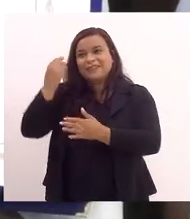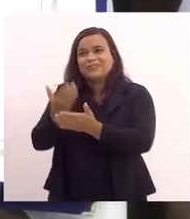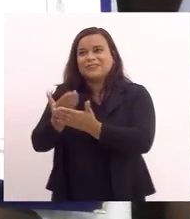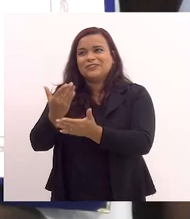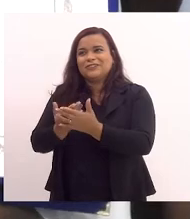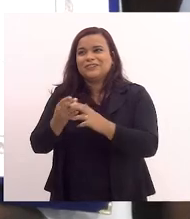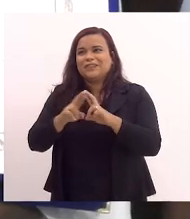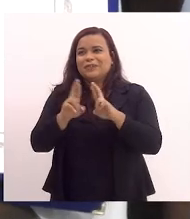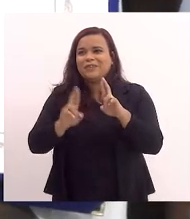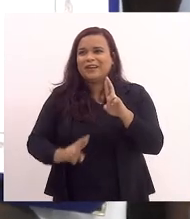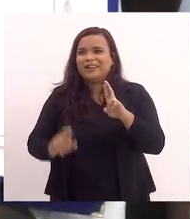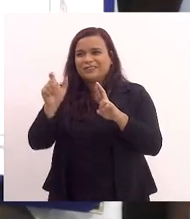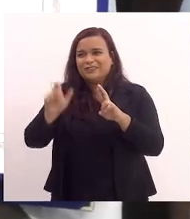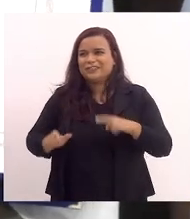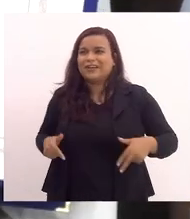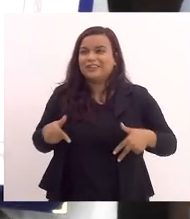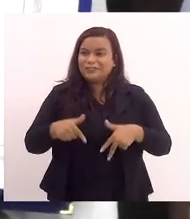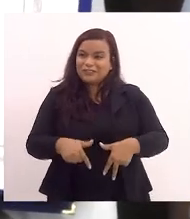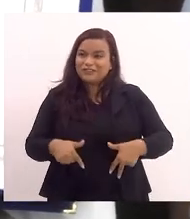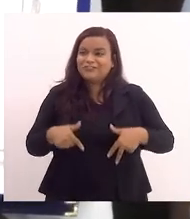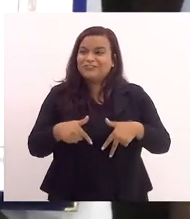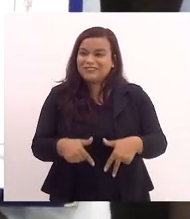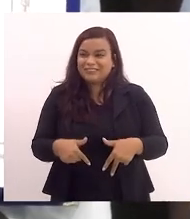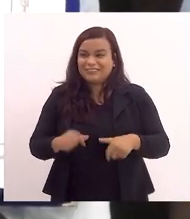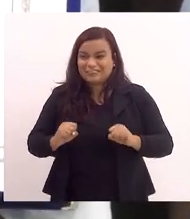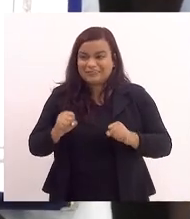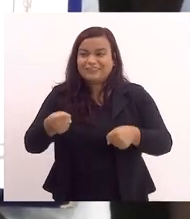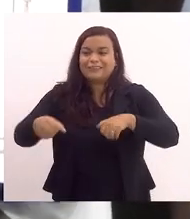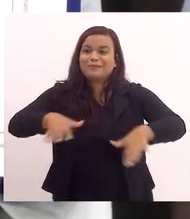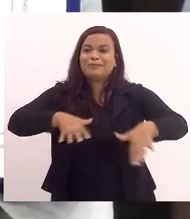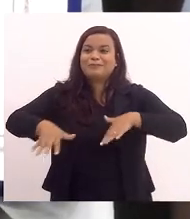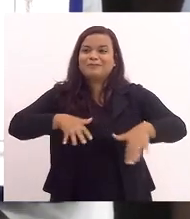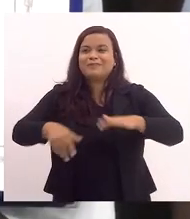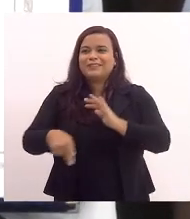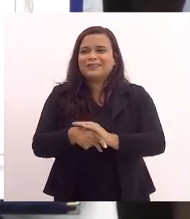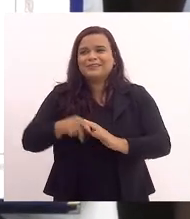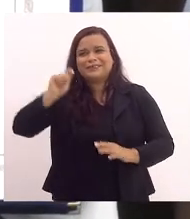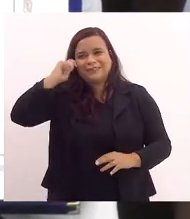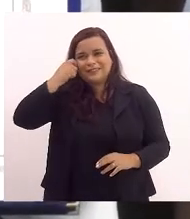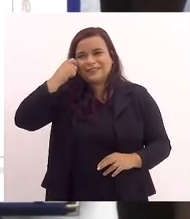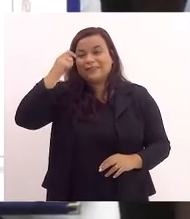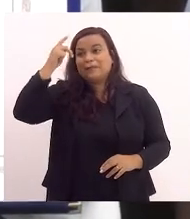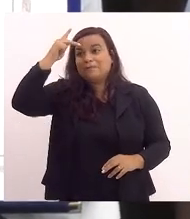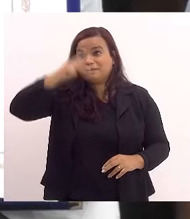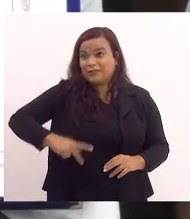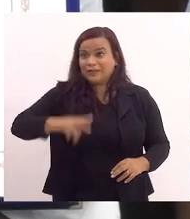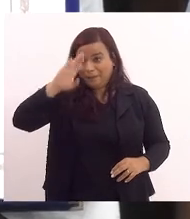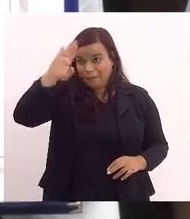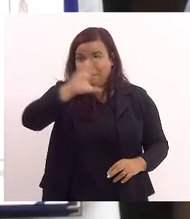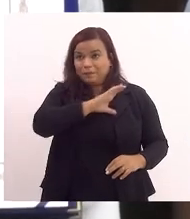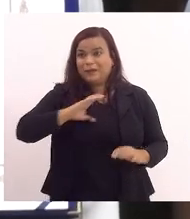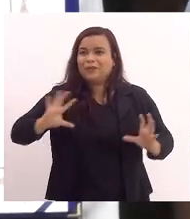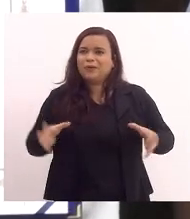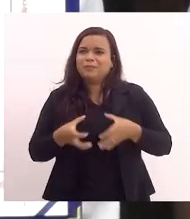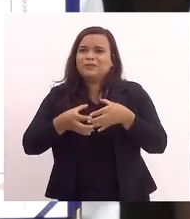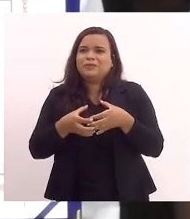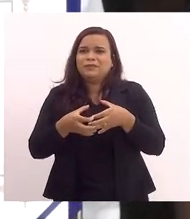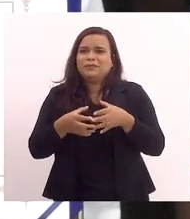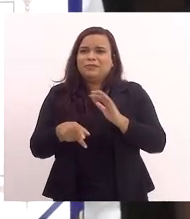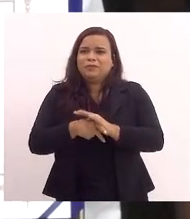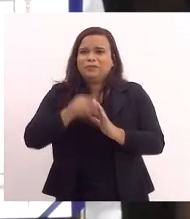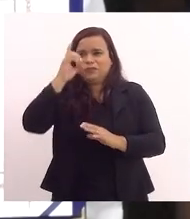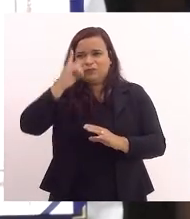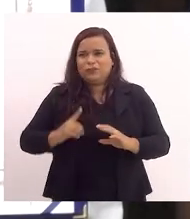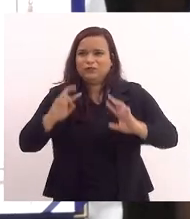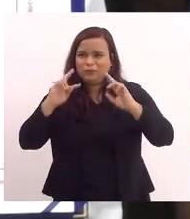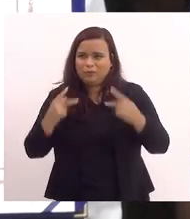UERJ, ativista, militante do movimento negro, presidente da principal comissão de direitos